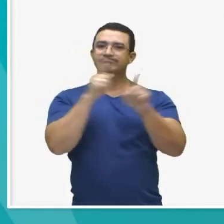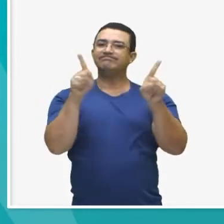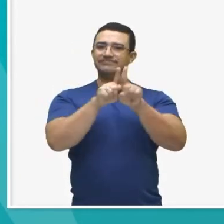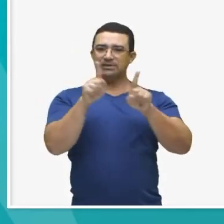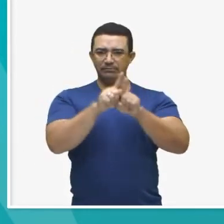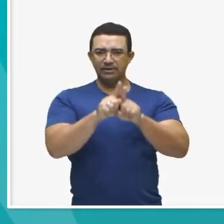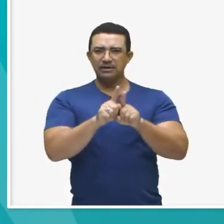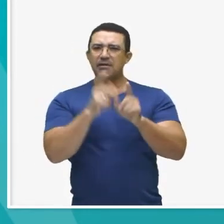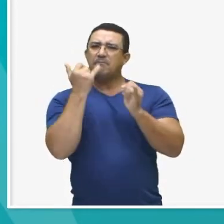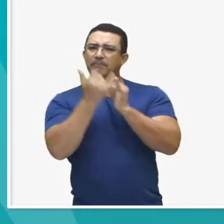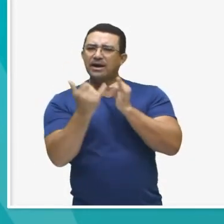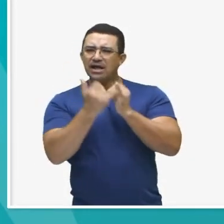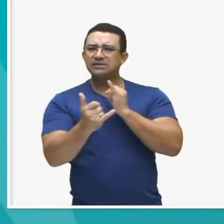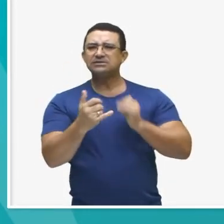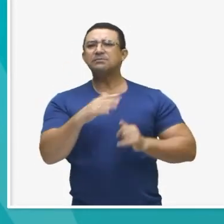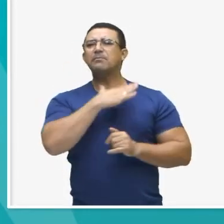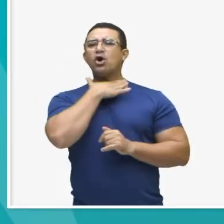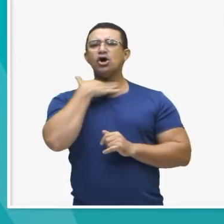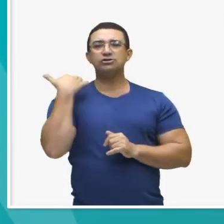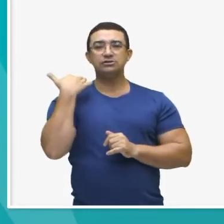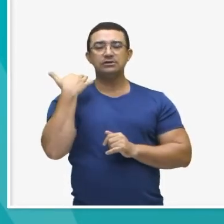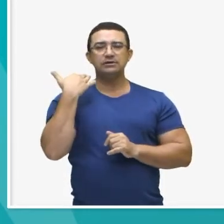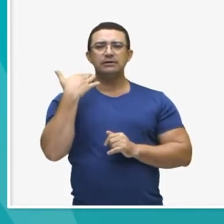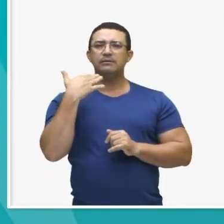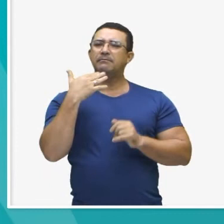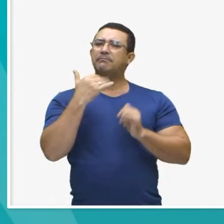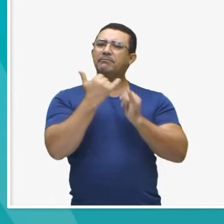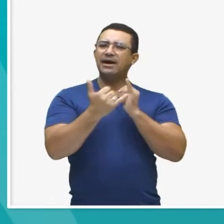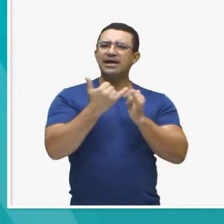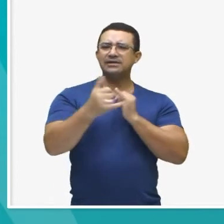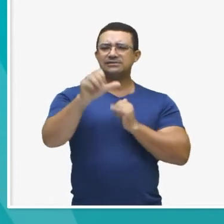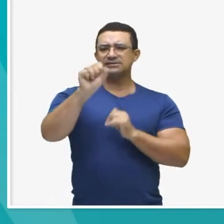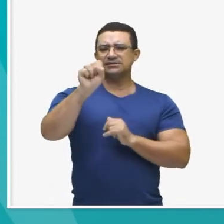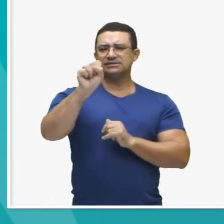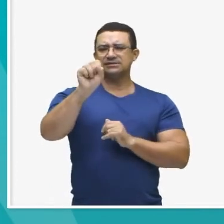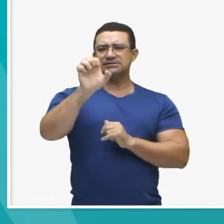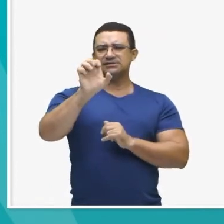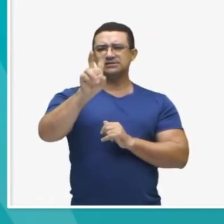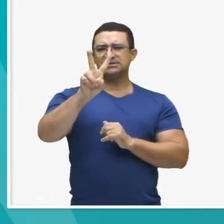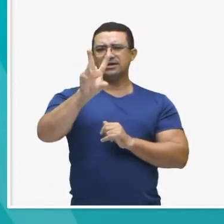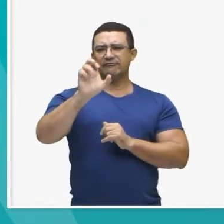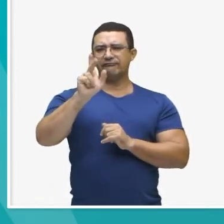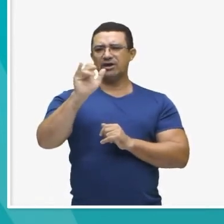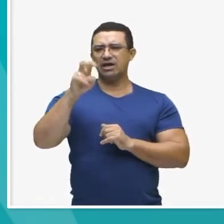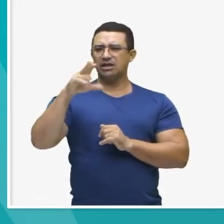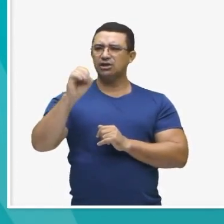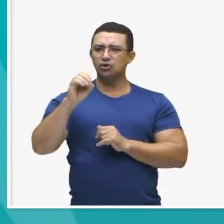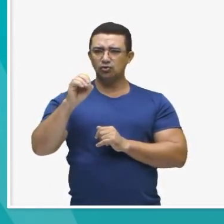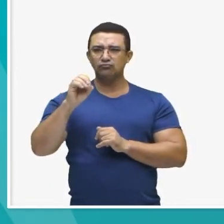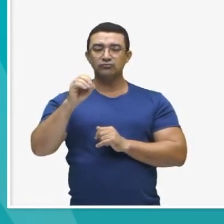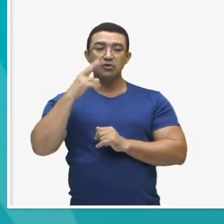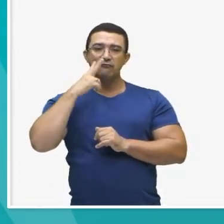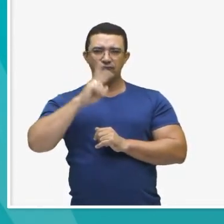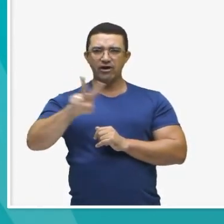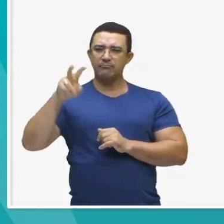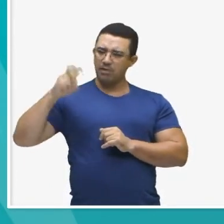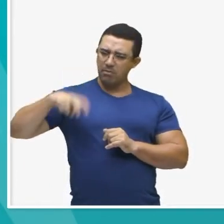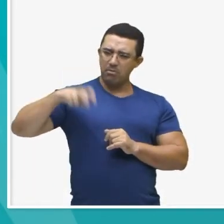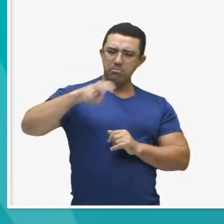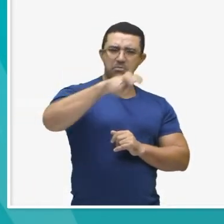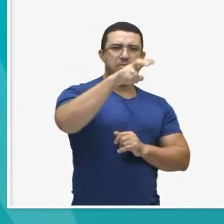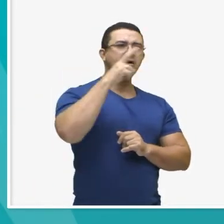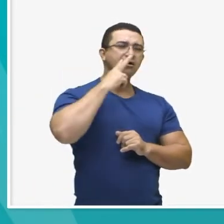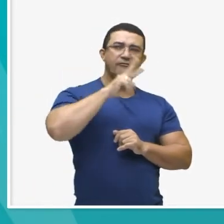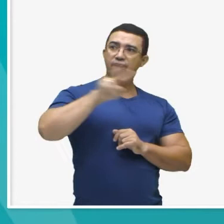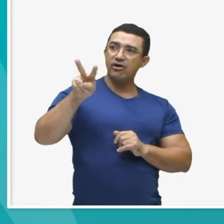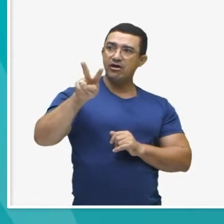nessa migração dele, né? Ele sai lá do local dele, onde muitas mortes acontecem, e no seu